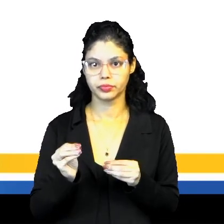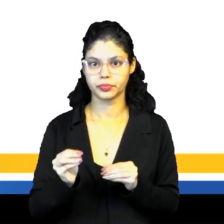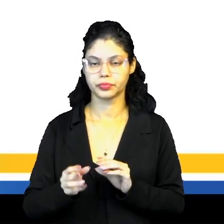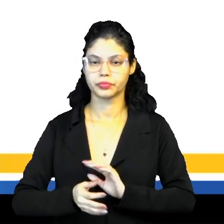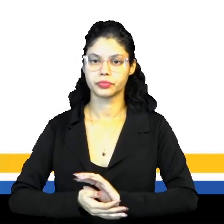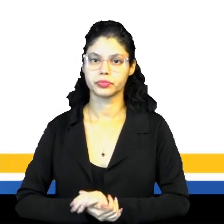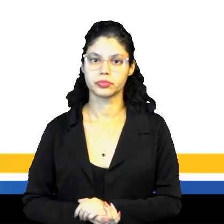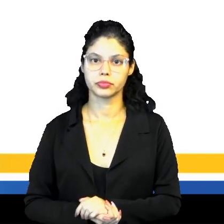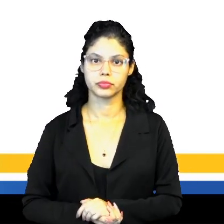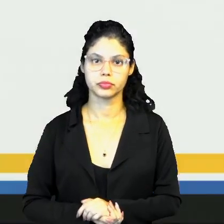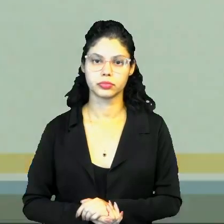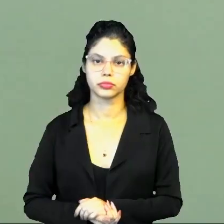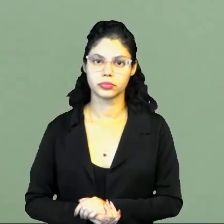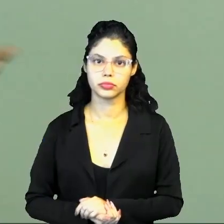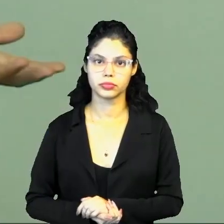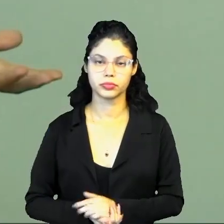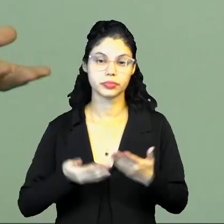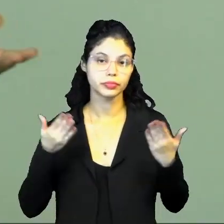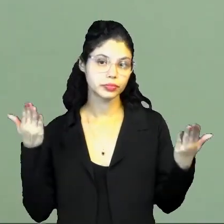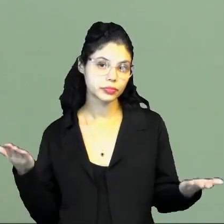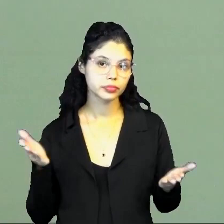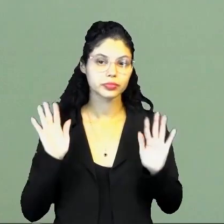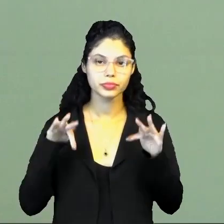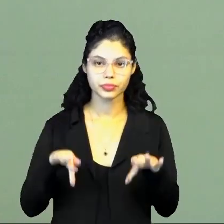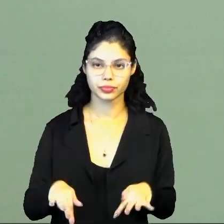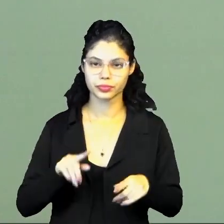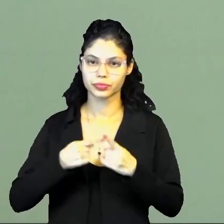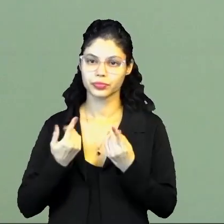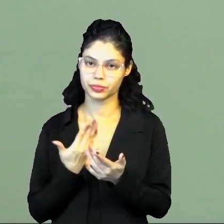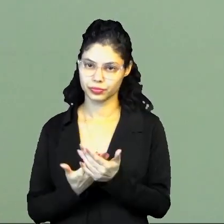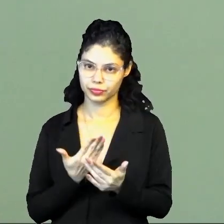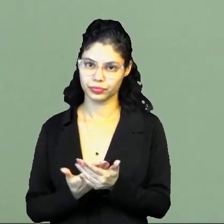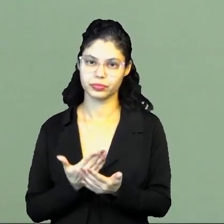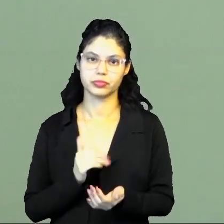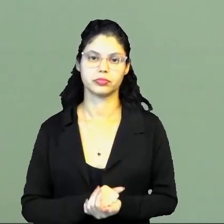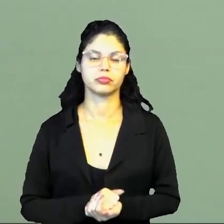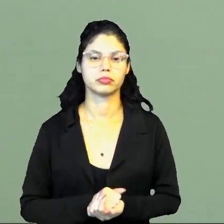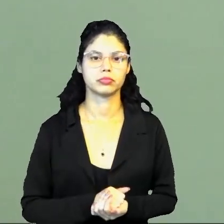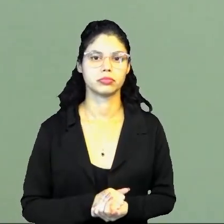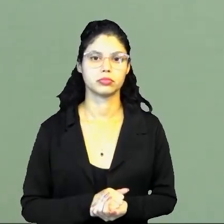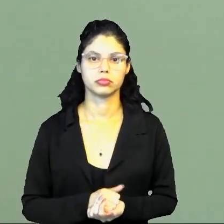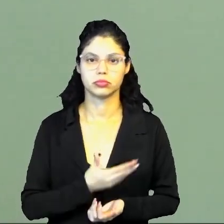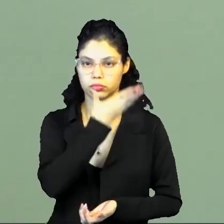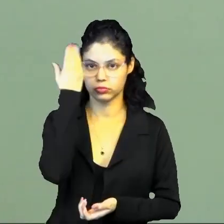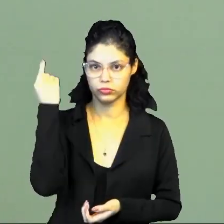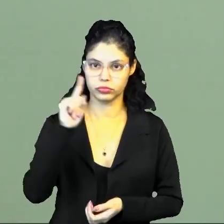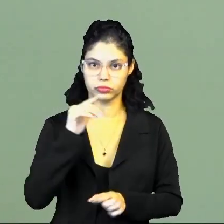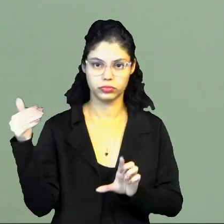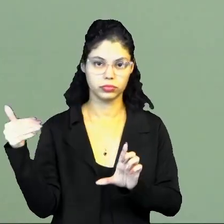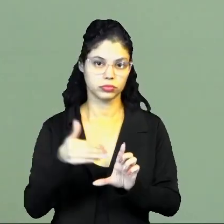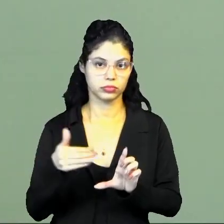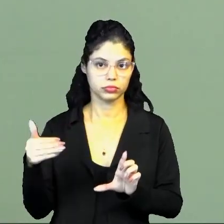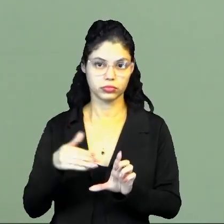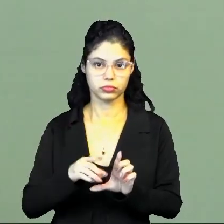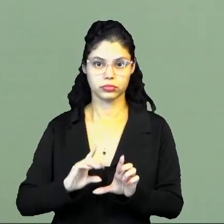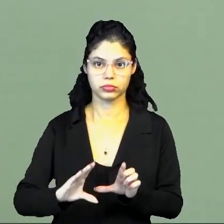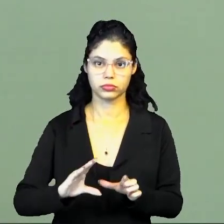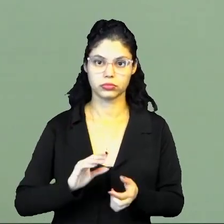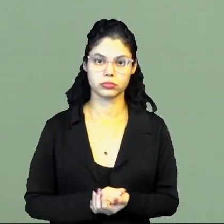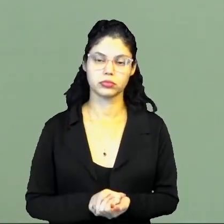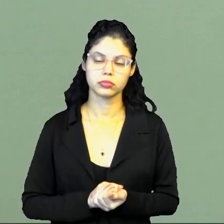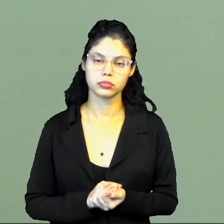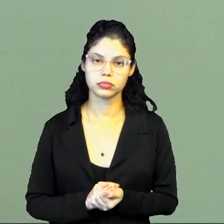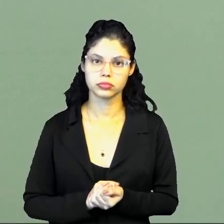e essas questões. Então chegamos ao final de mais uma aula, galerinha. Não esqueçam sempre, né, de